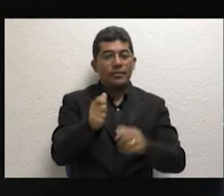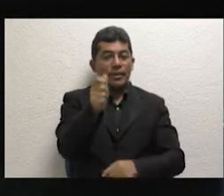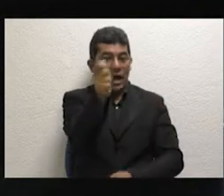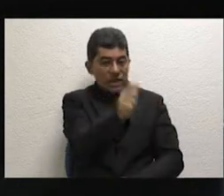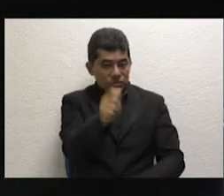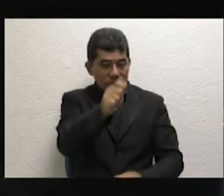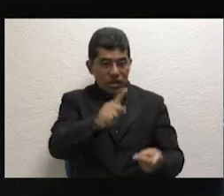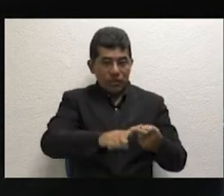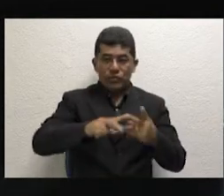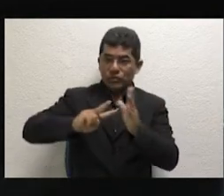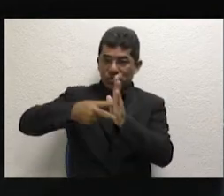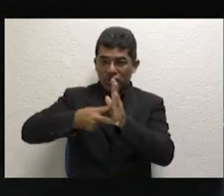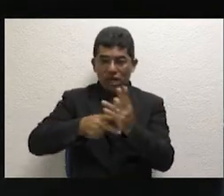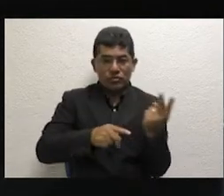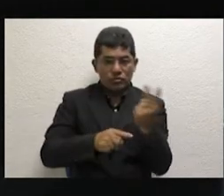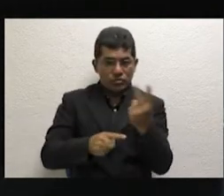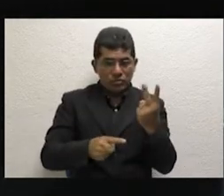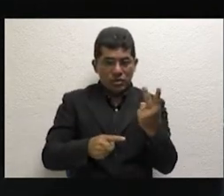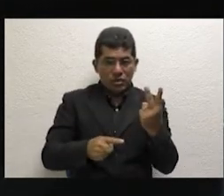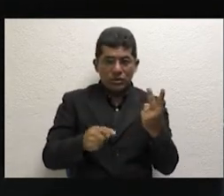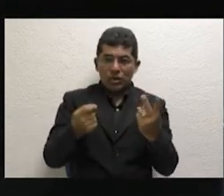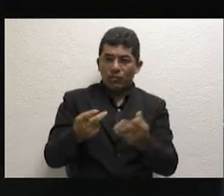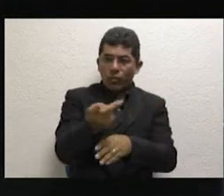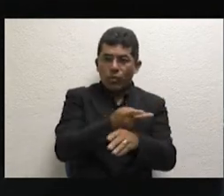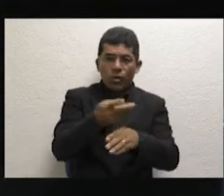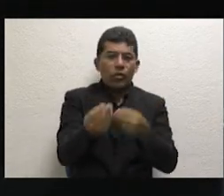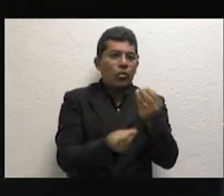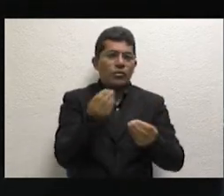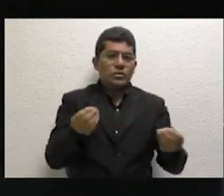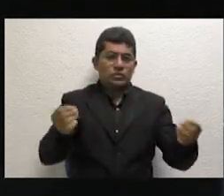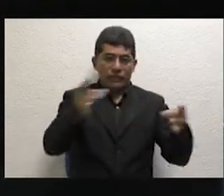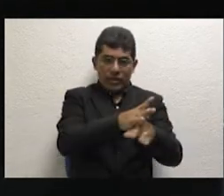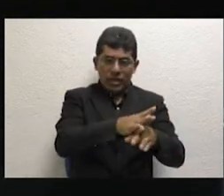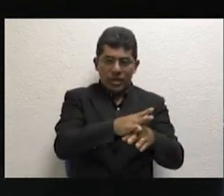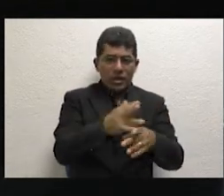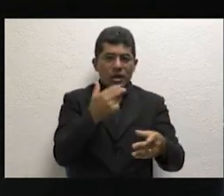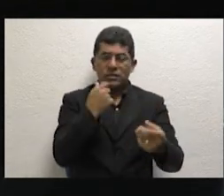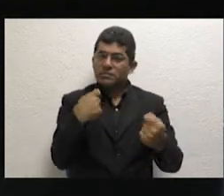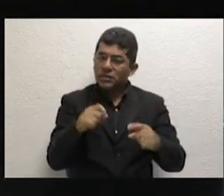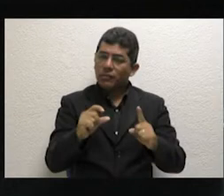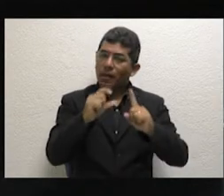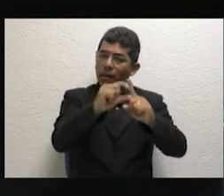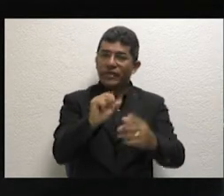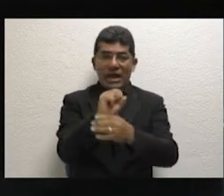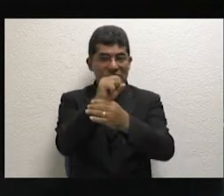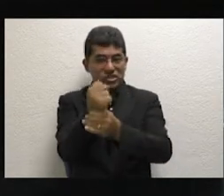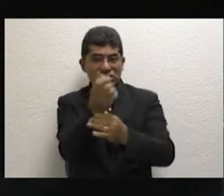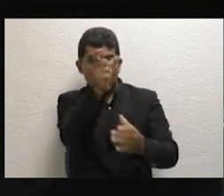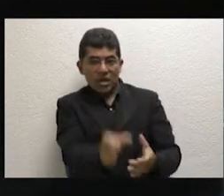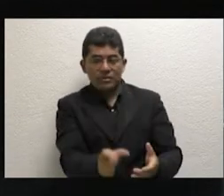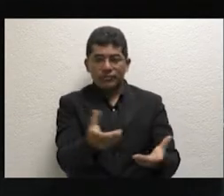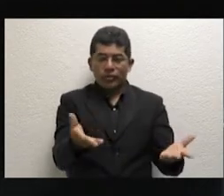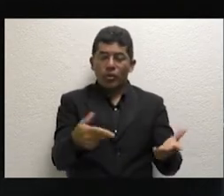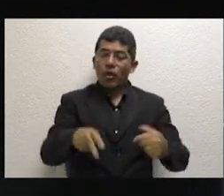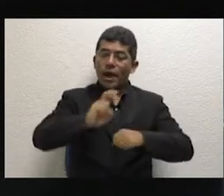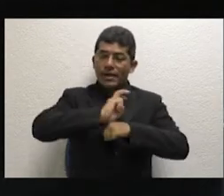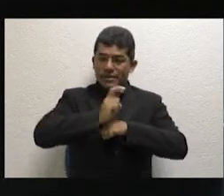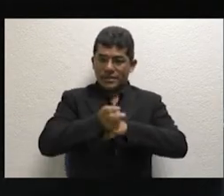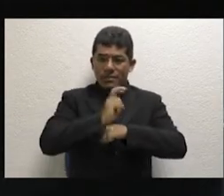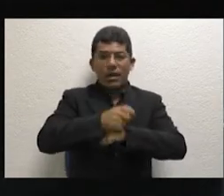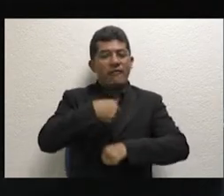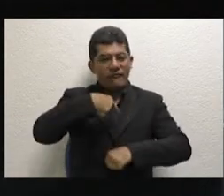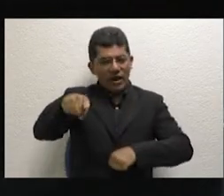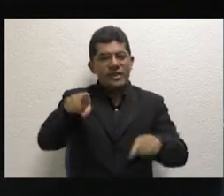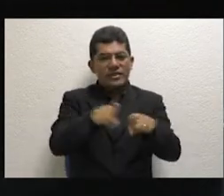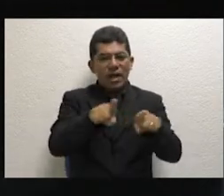casa eles não podem sair daqui sem uma palavra dizer o seguinte o parlamento vai